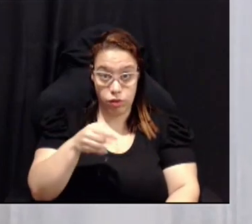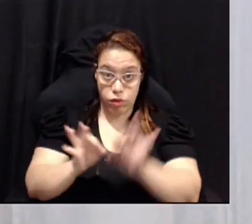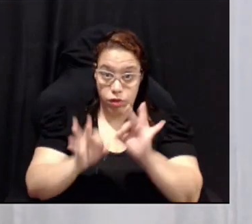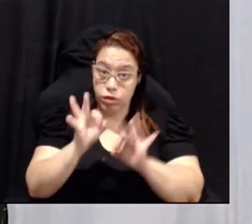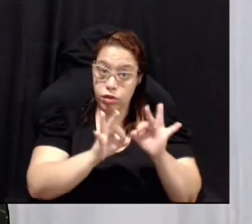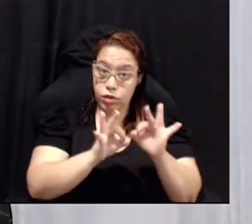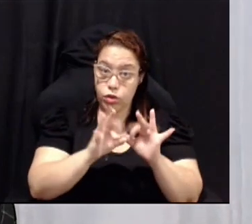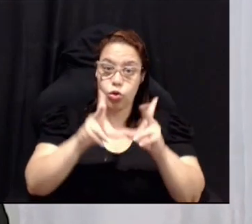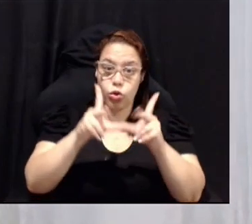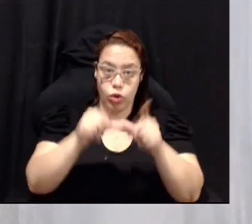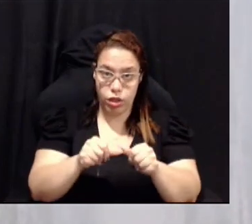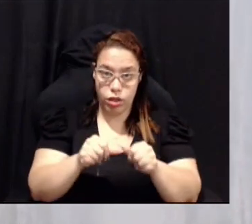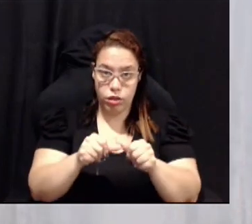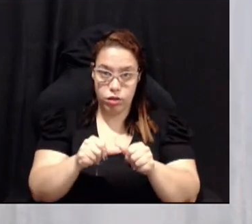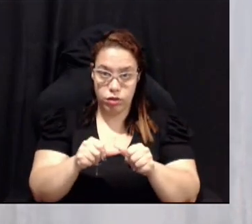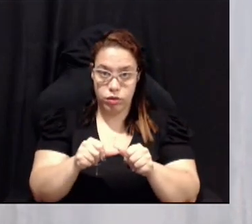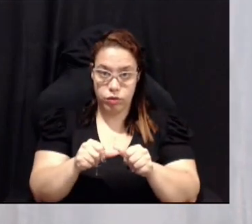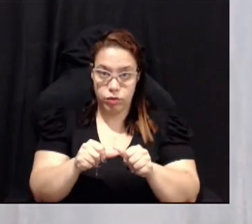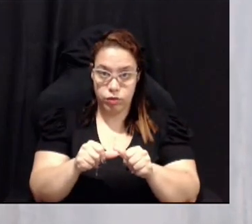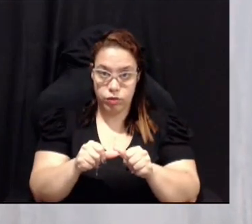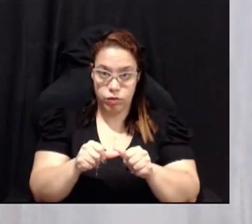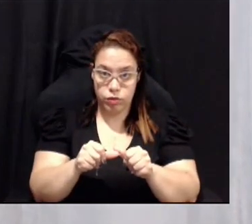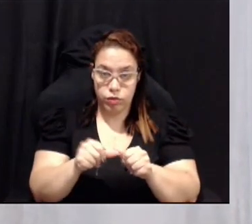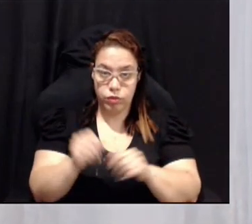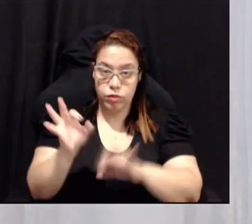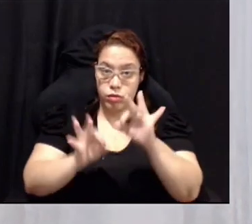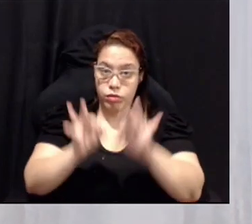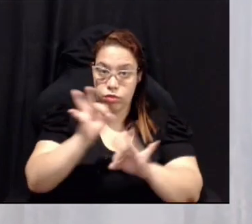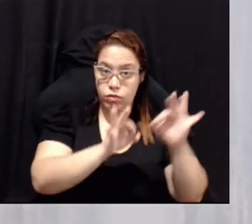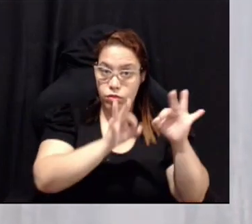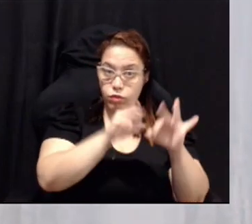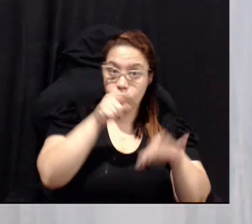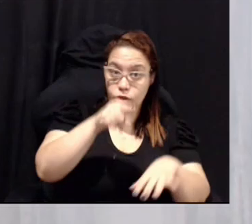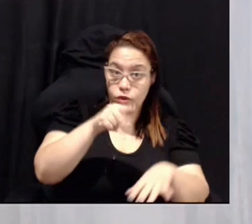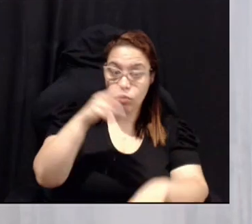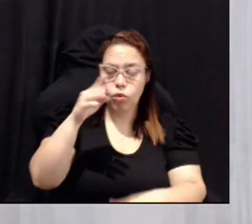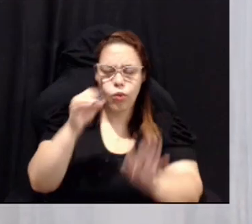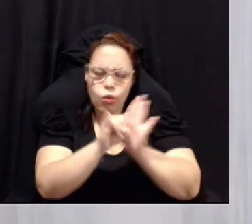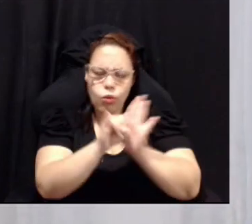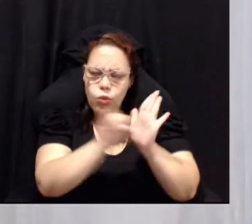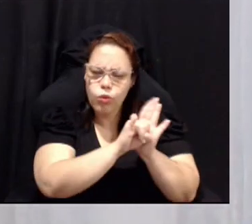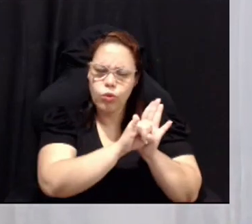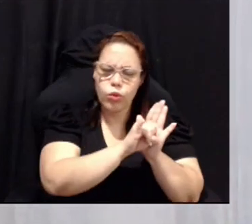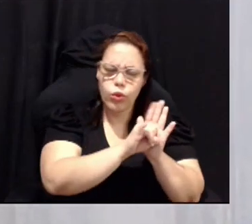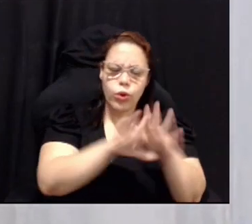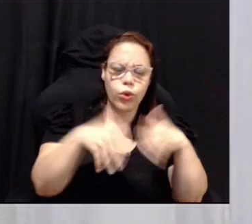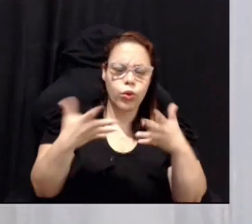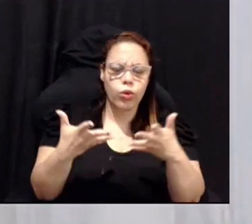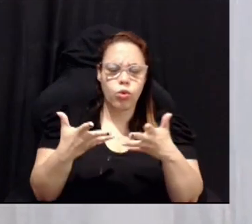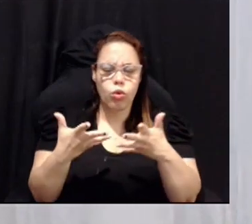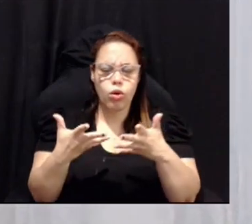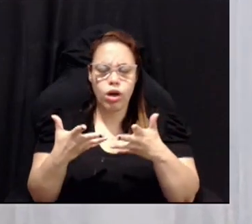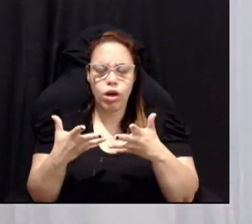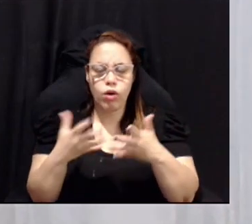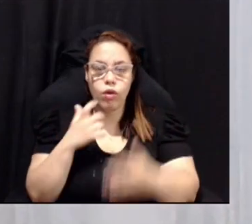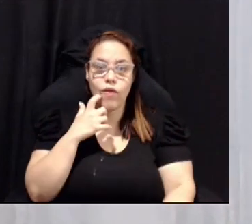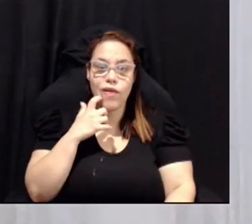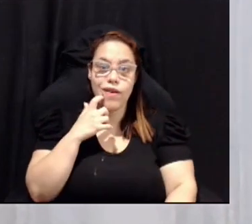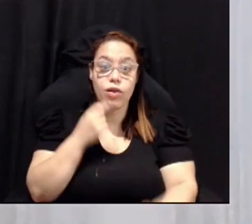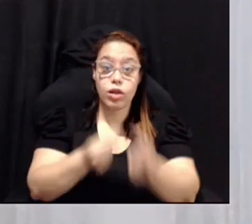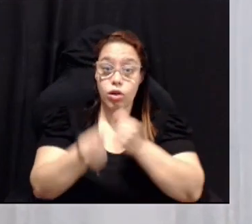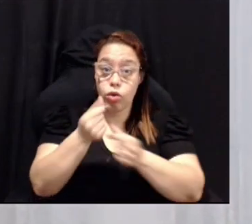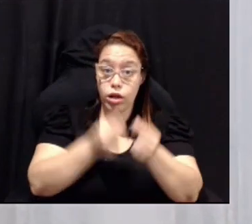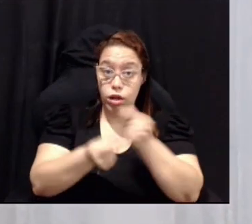total. Através do planejamento que você vai identificar qual a sua capacidade, né, qual o seu orçamento